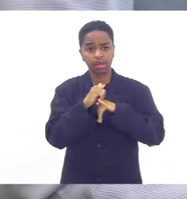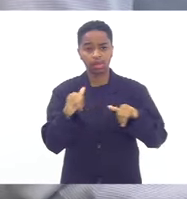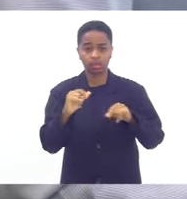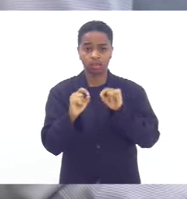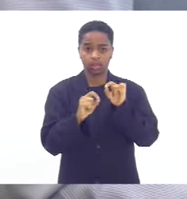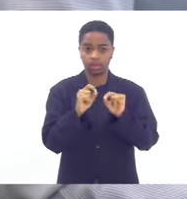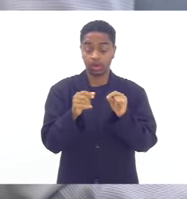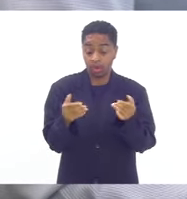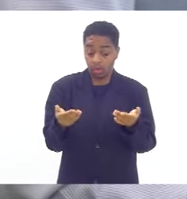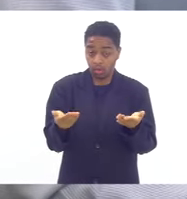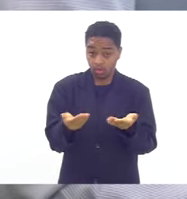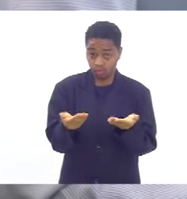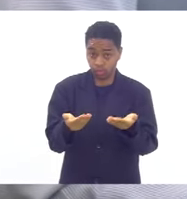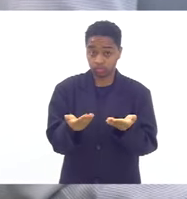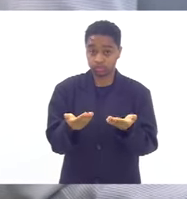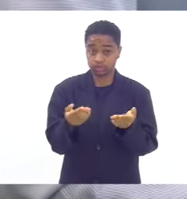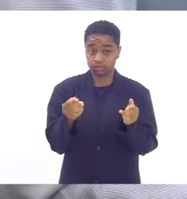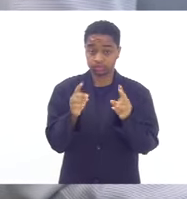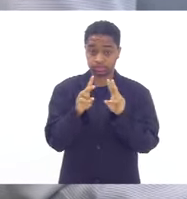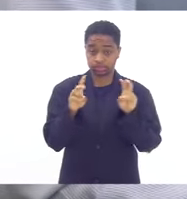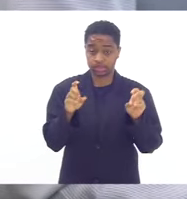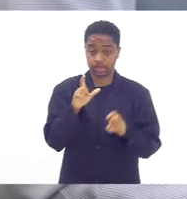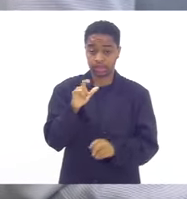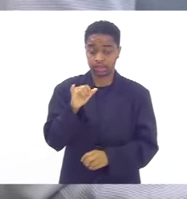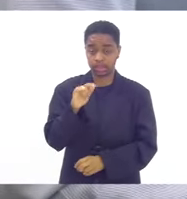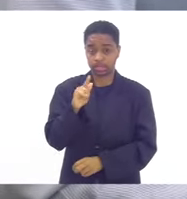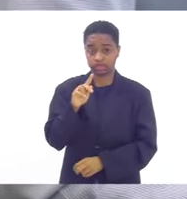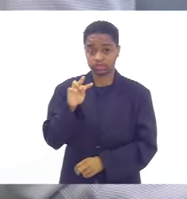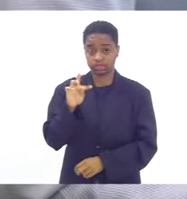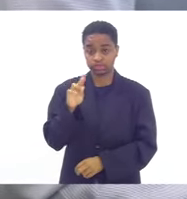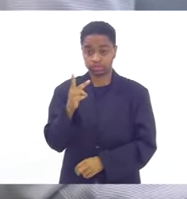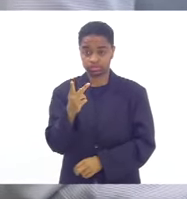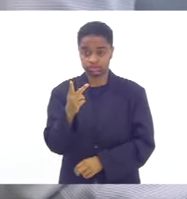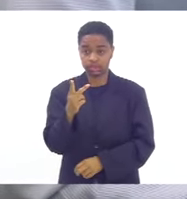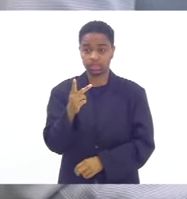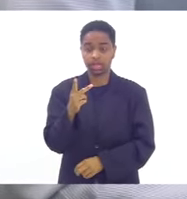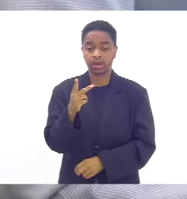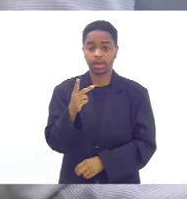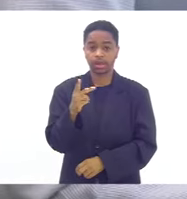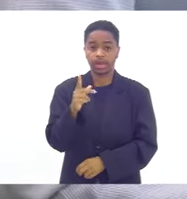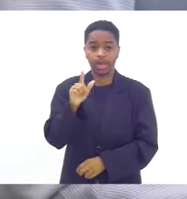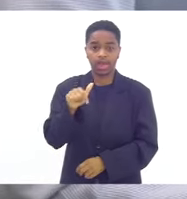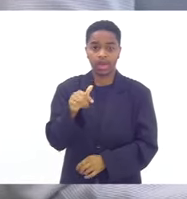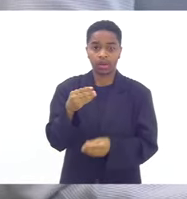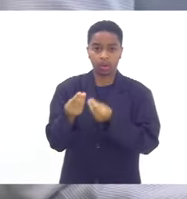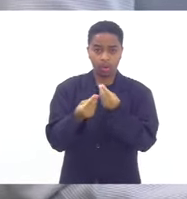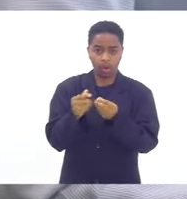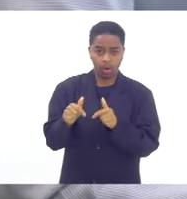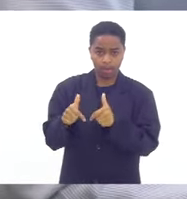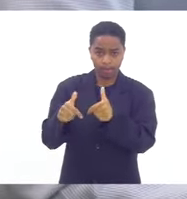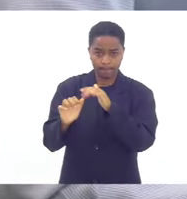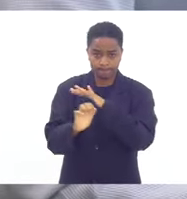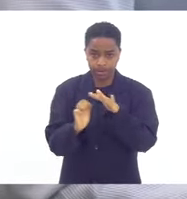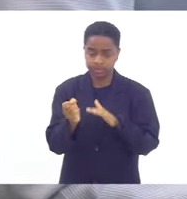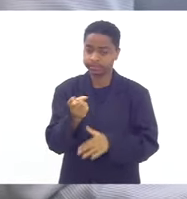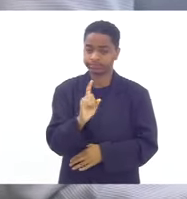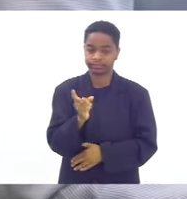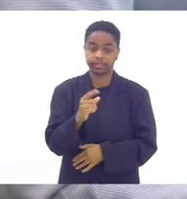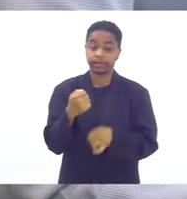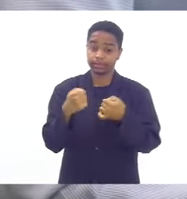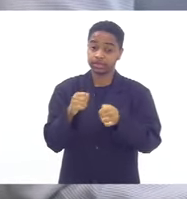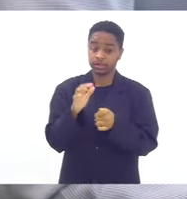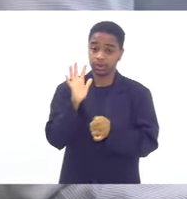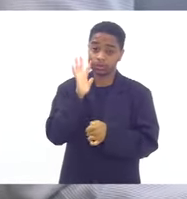hoje as questões da Light não é pelo operador. Se trocar o operador e não resolver o problema que